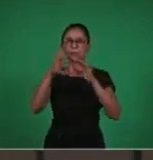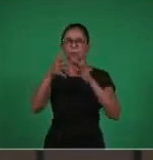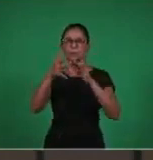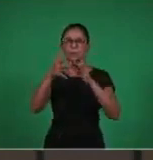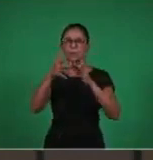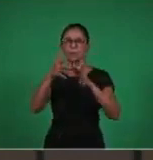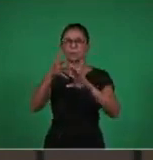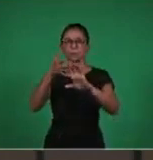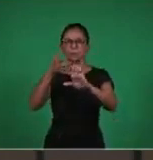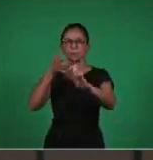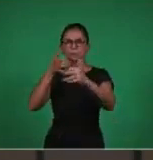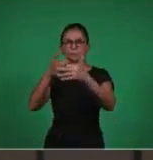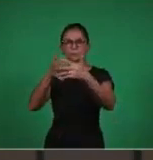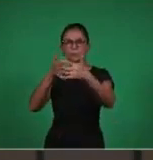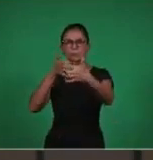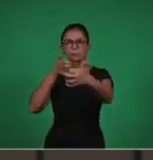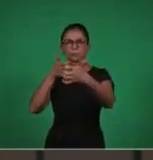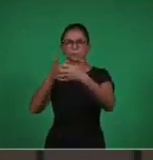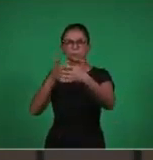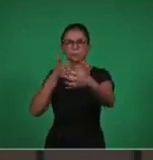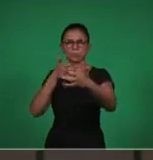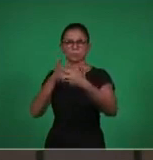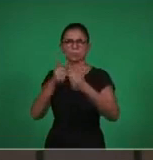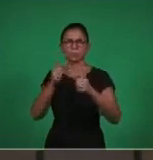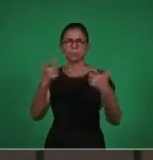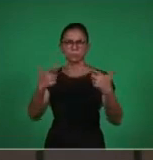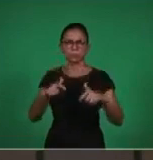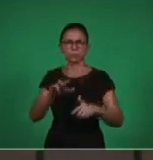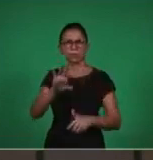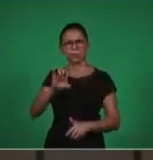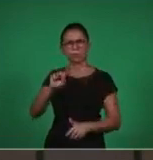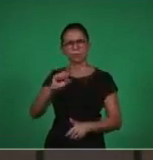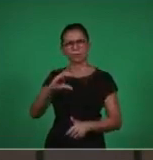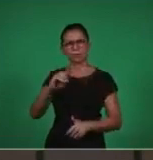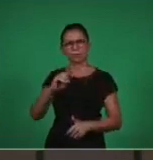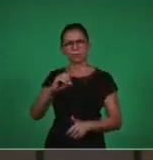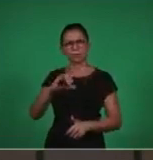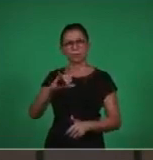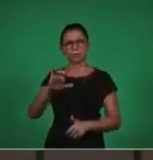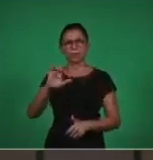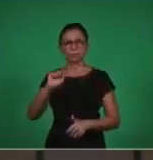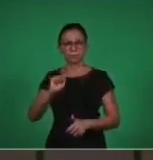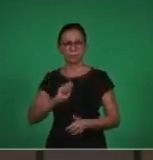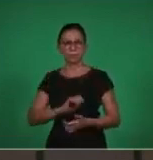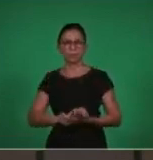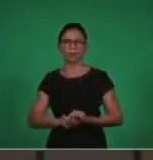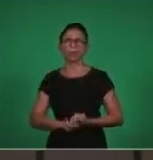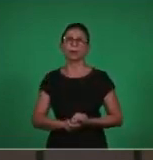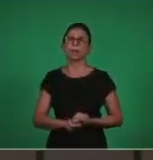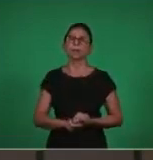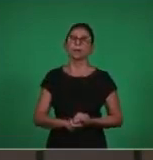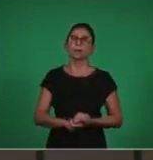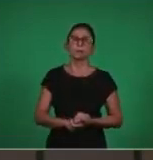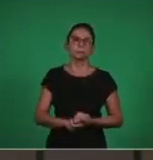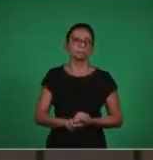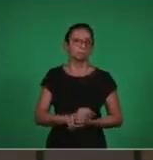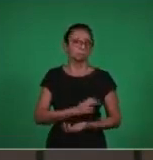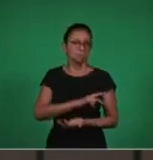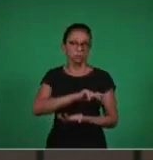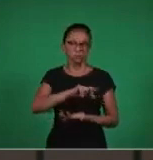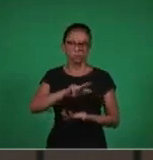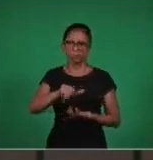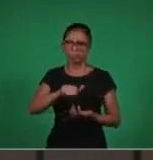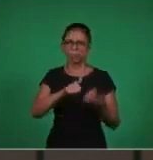série, Edison, a luz elétrica, não é isso? Madame Curie, o rádio. Então, isso tudo está dentro disso